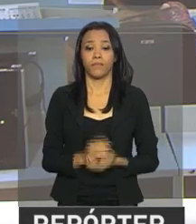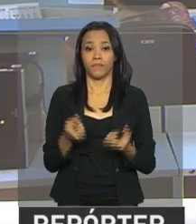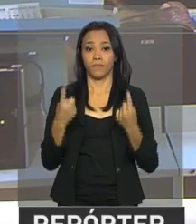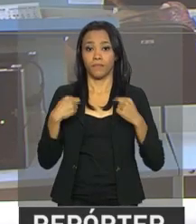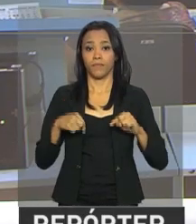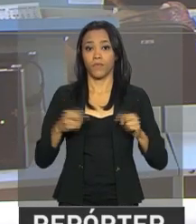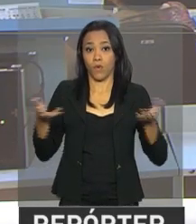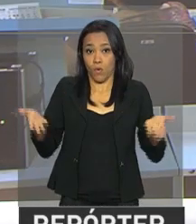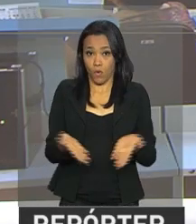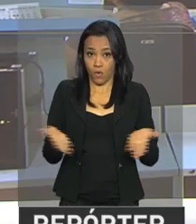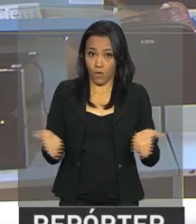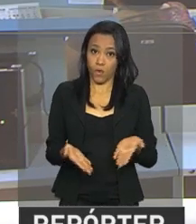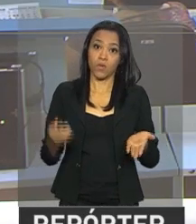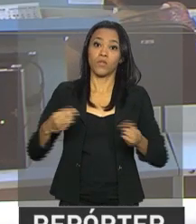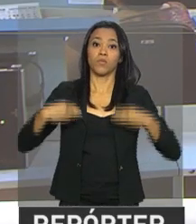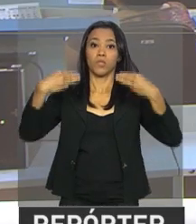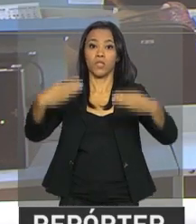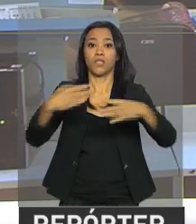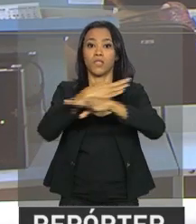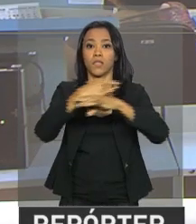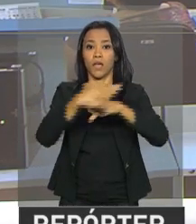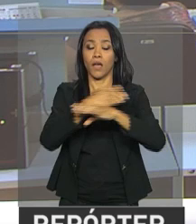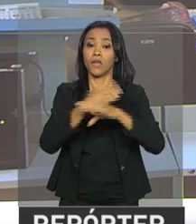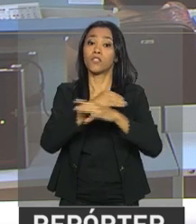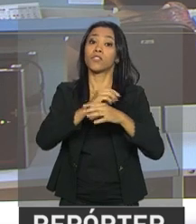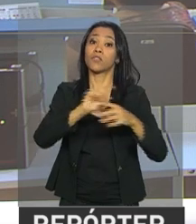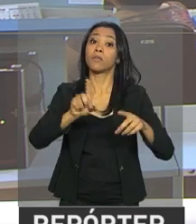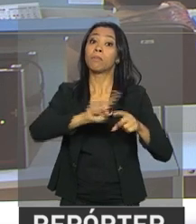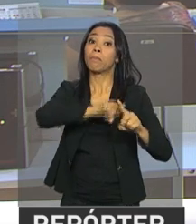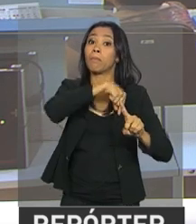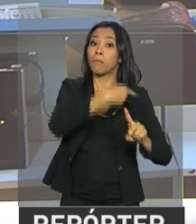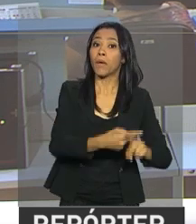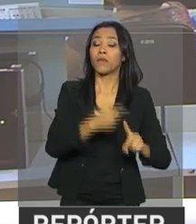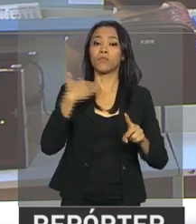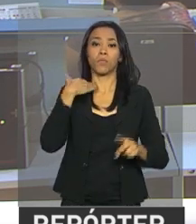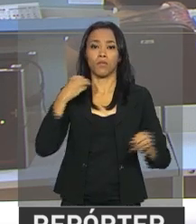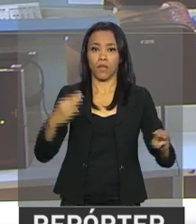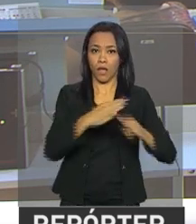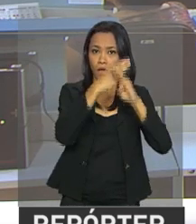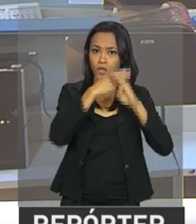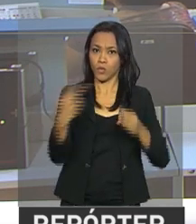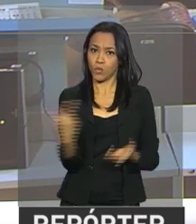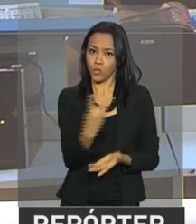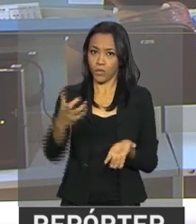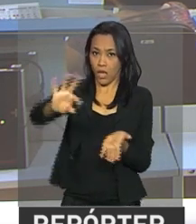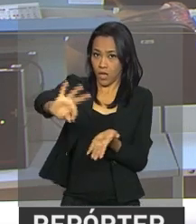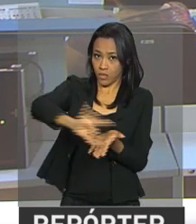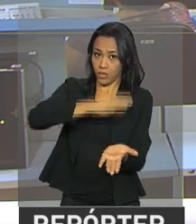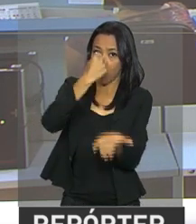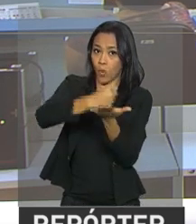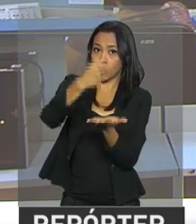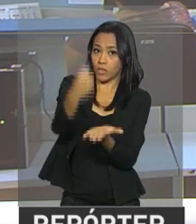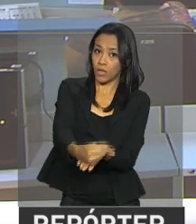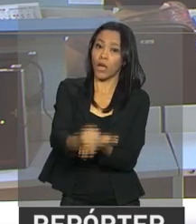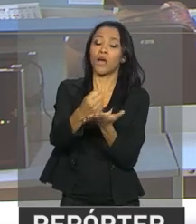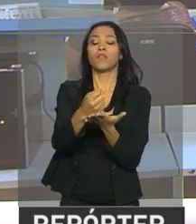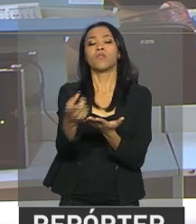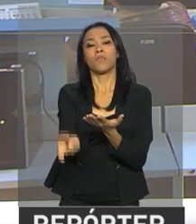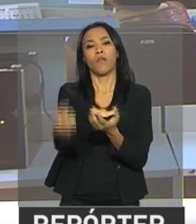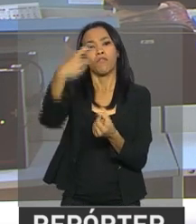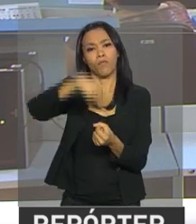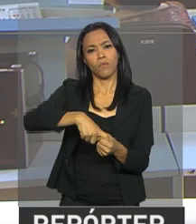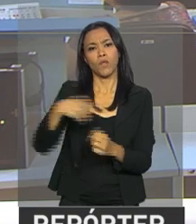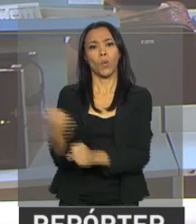E hoje o Ministério das Cidades e a Caixa Econômica Federal assinam contratos de retomada de obras do Minha Casa Minha Vida, que